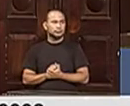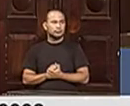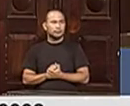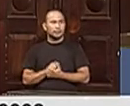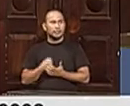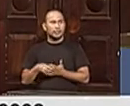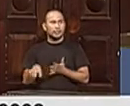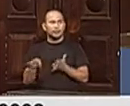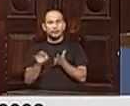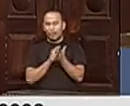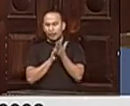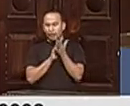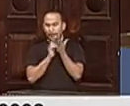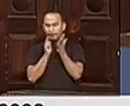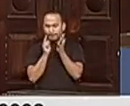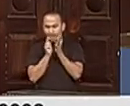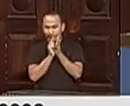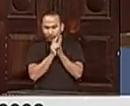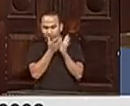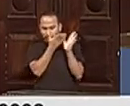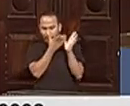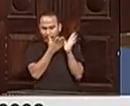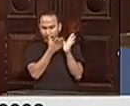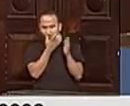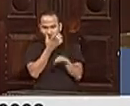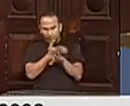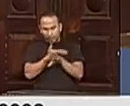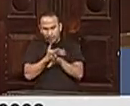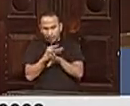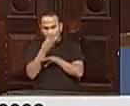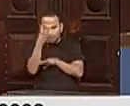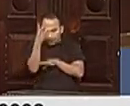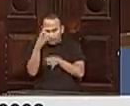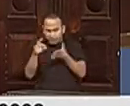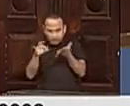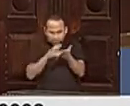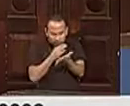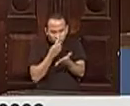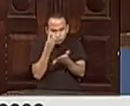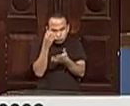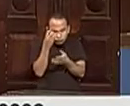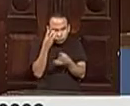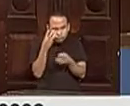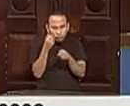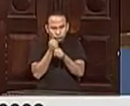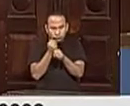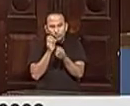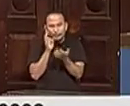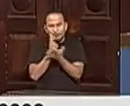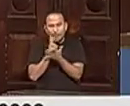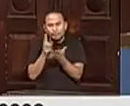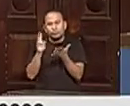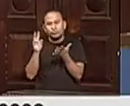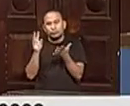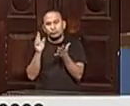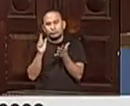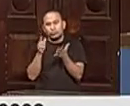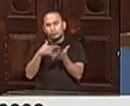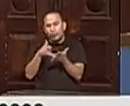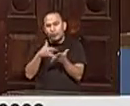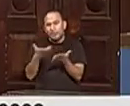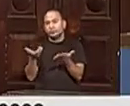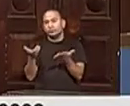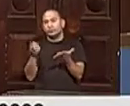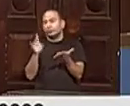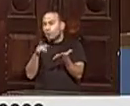Eles assinam, o documento está aqui na matéria. Esses 3 assinam juntos o mesmo documento assinado pelos 3. Só que